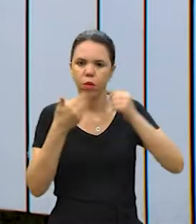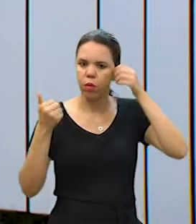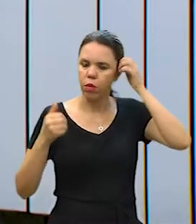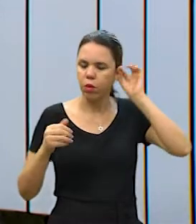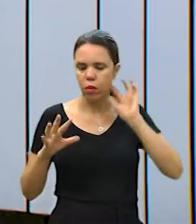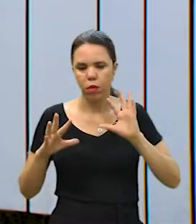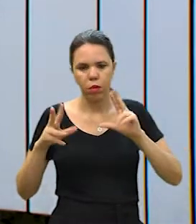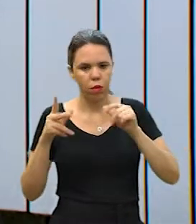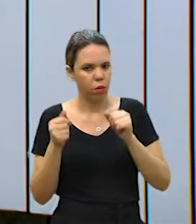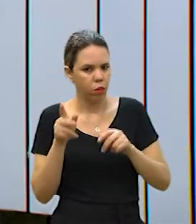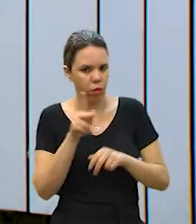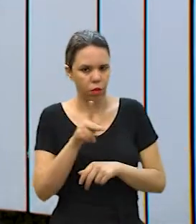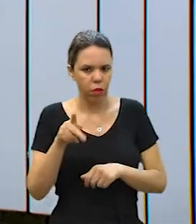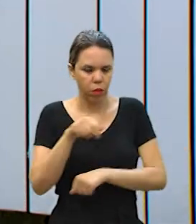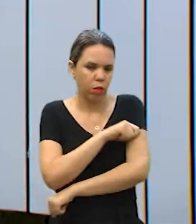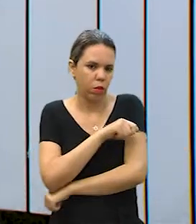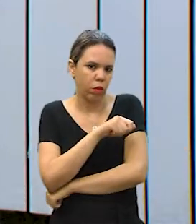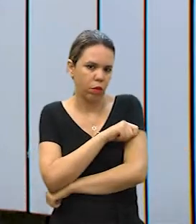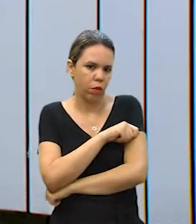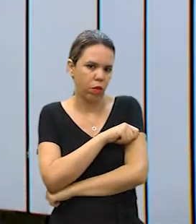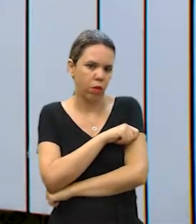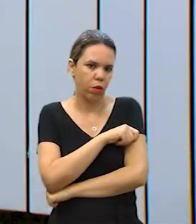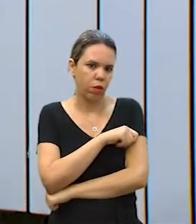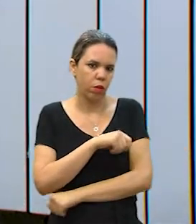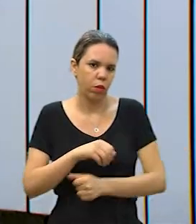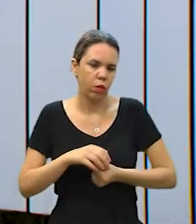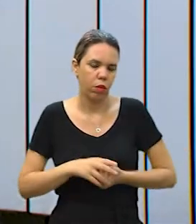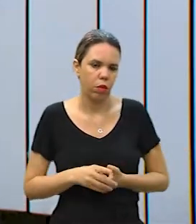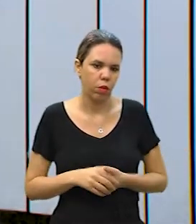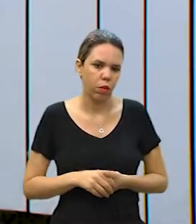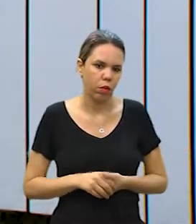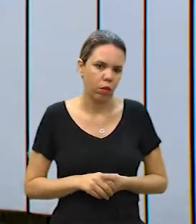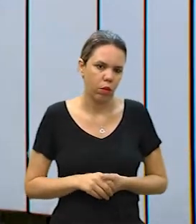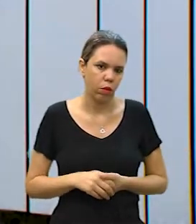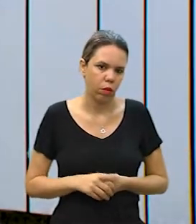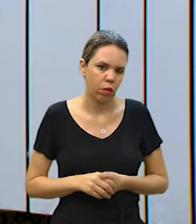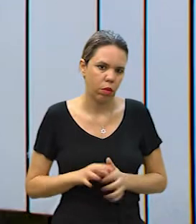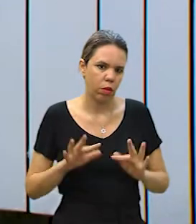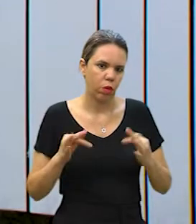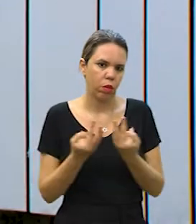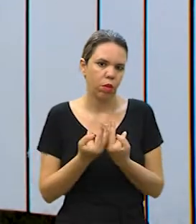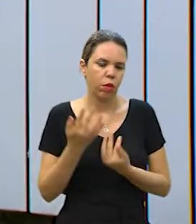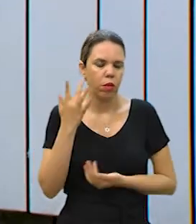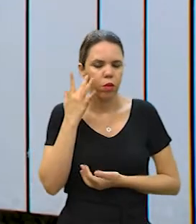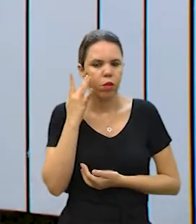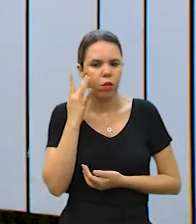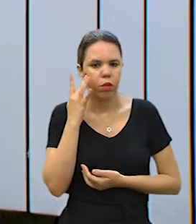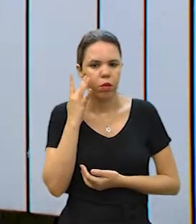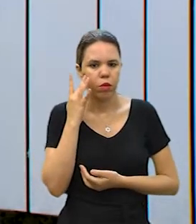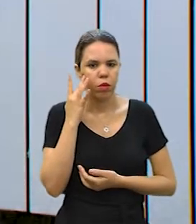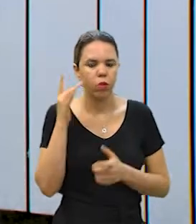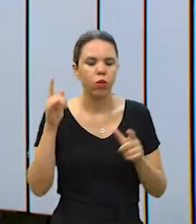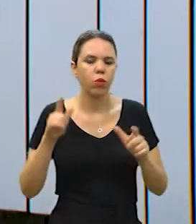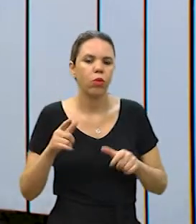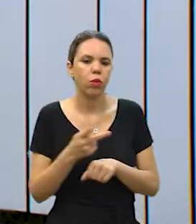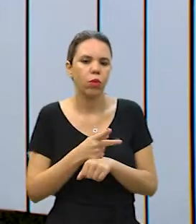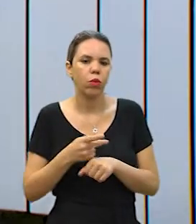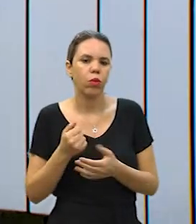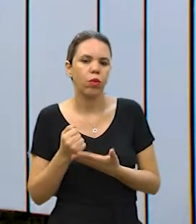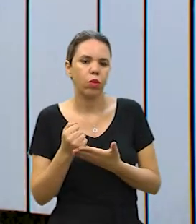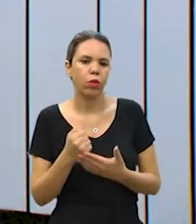para os professores, para os alunos, para os pais, para todos. E a questão dos pais, eu acho que você perguntou aonde procurar ajuda,